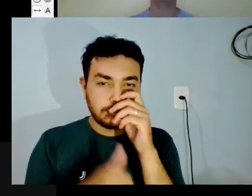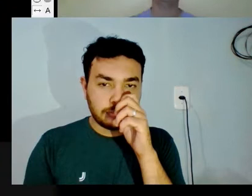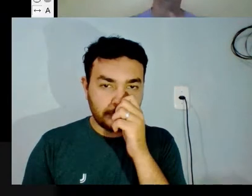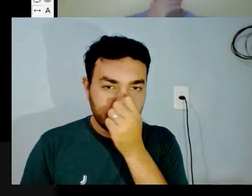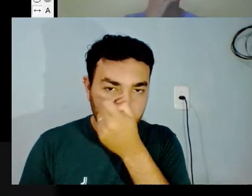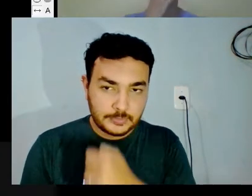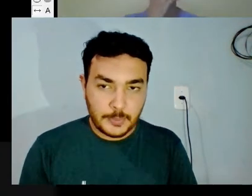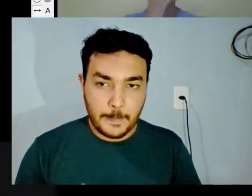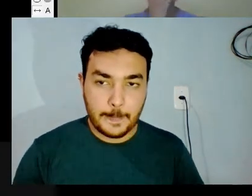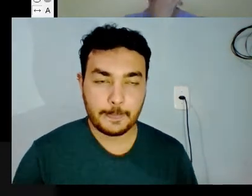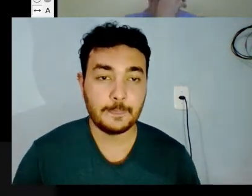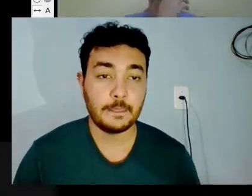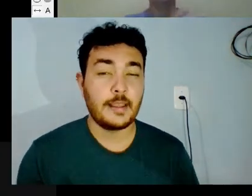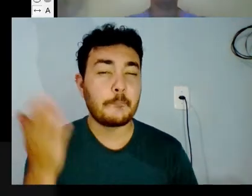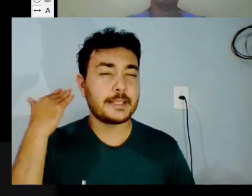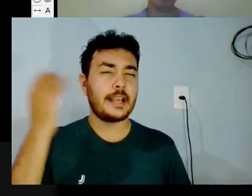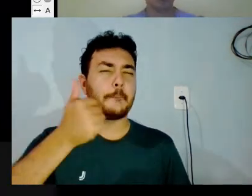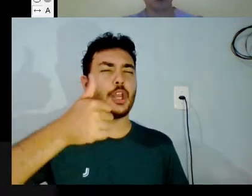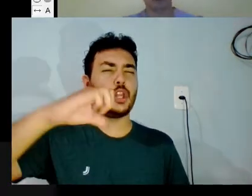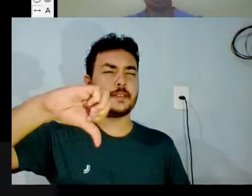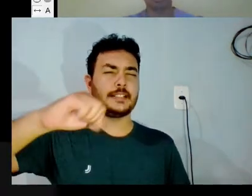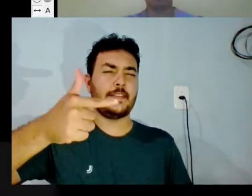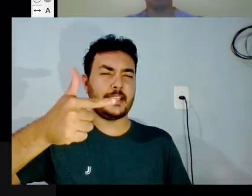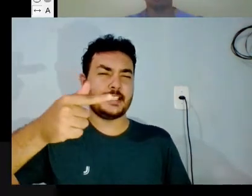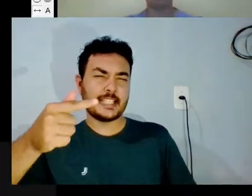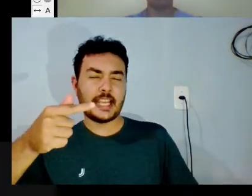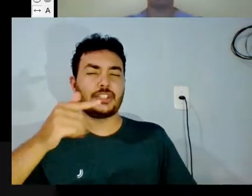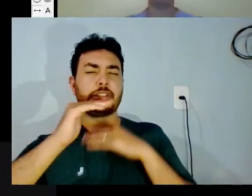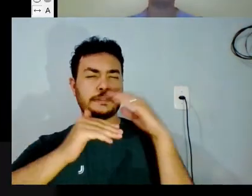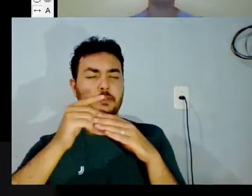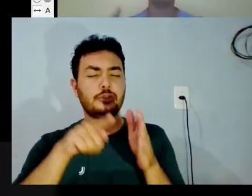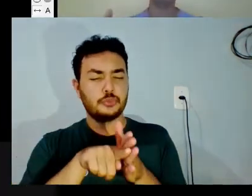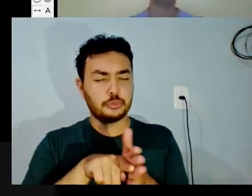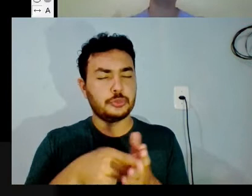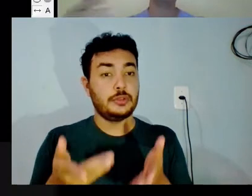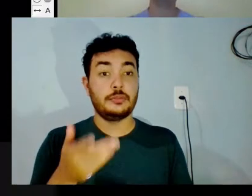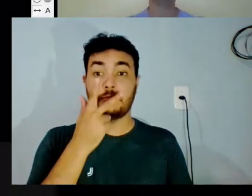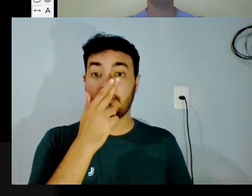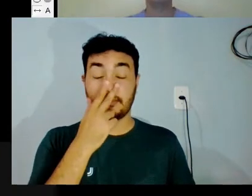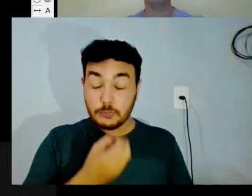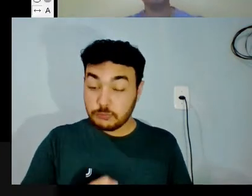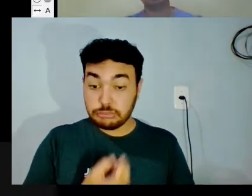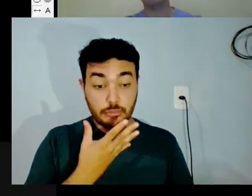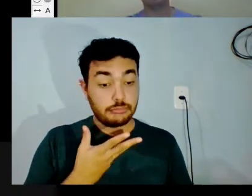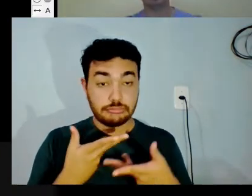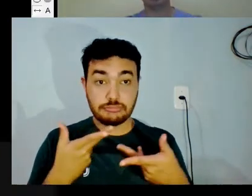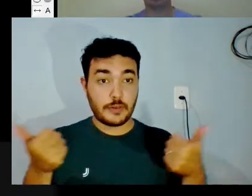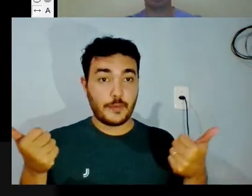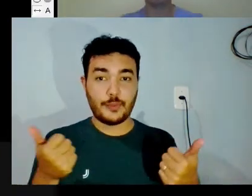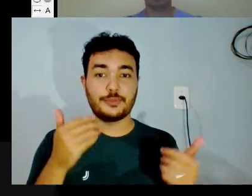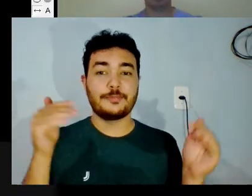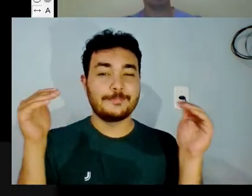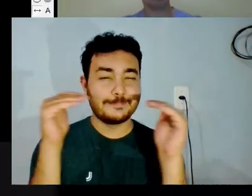naquela época, né, em 1927, 1928, que eles desenvolveram esse tipo de estudo, propondo a mecânica quântica para a nova teoria de formação